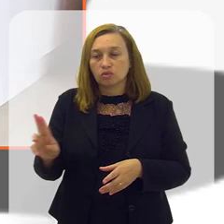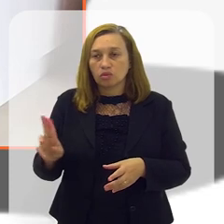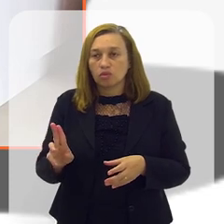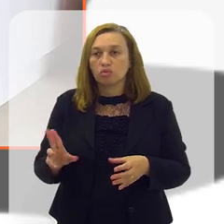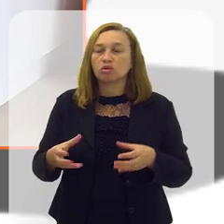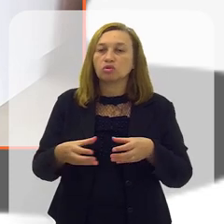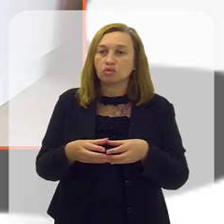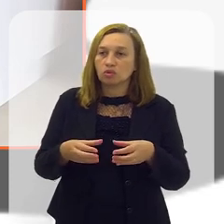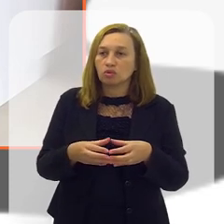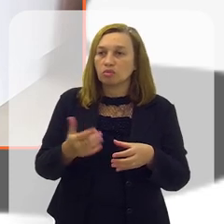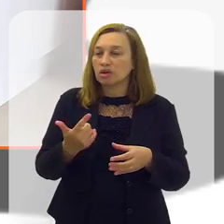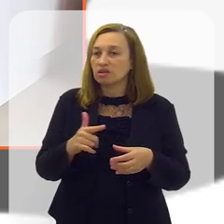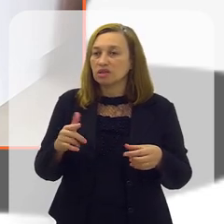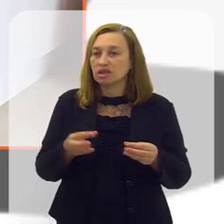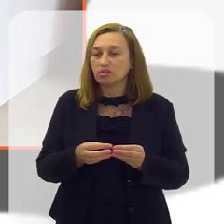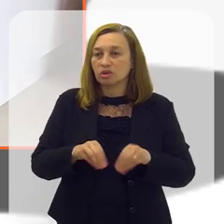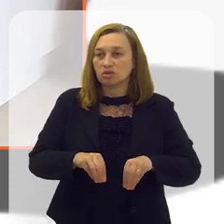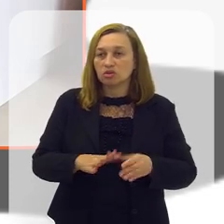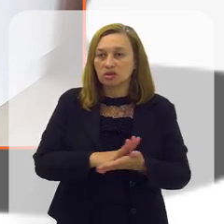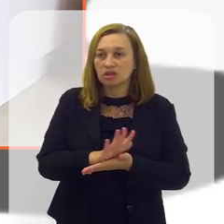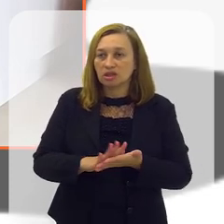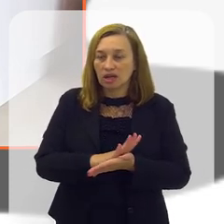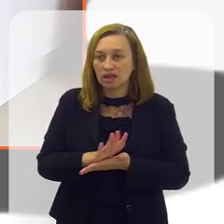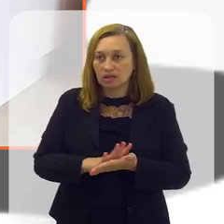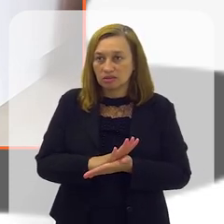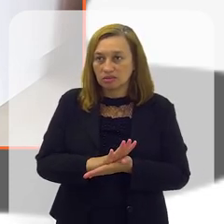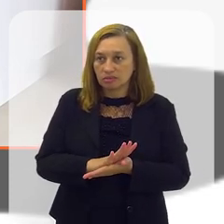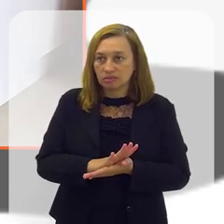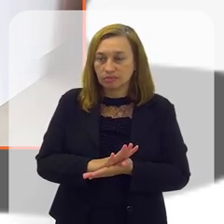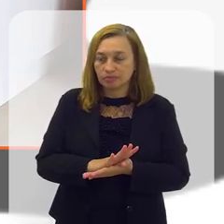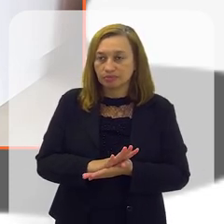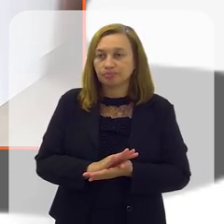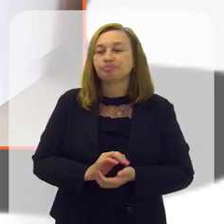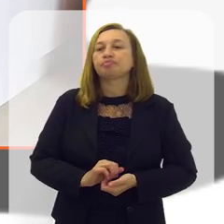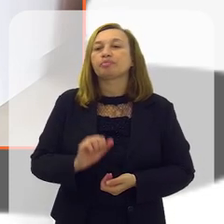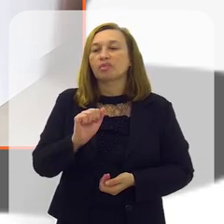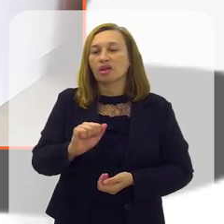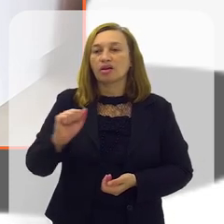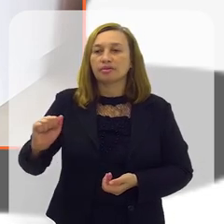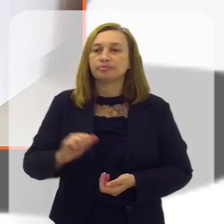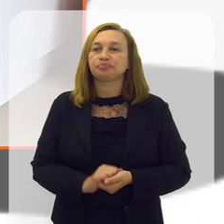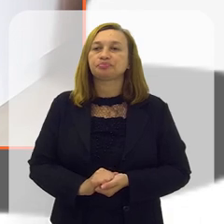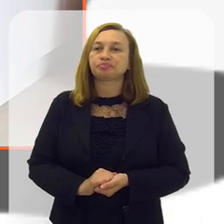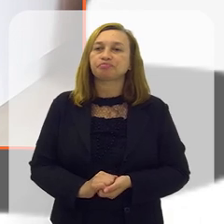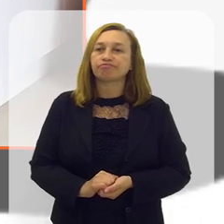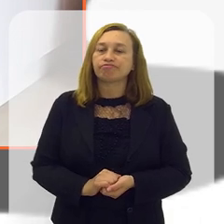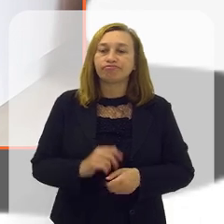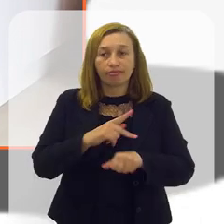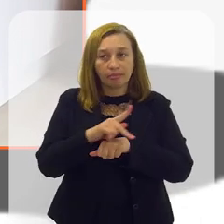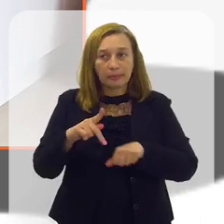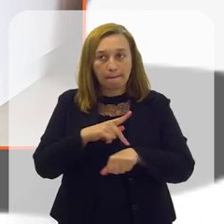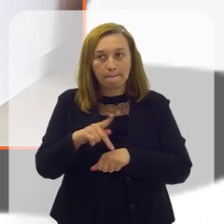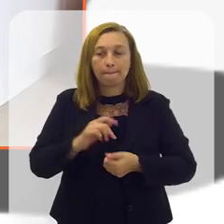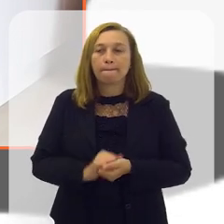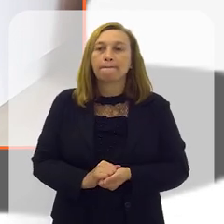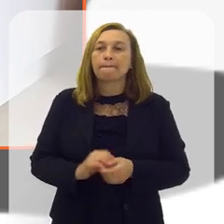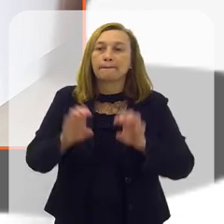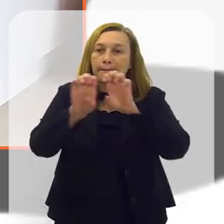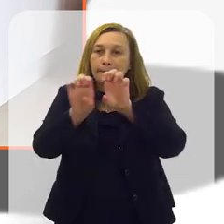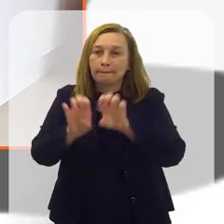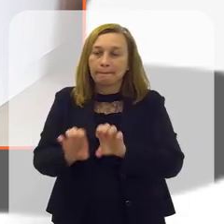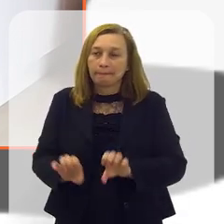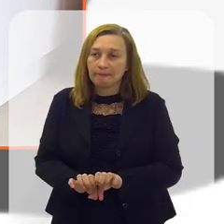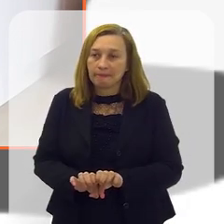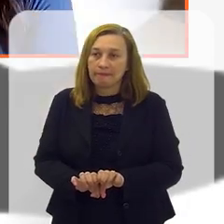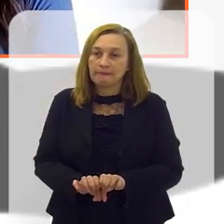proteger o nome da Irmandade, para não haver nenhum percalço inesperado aí que possa prejudicar o AA no país.